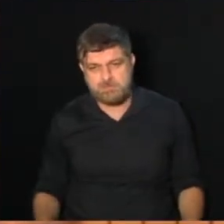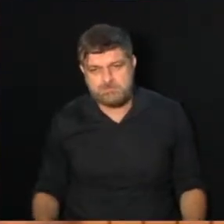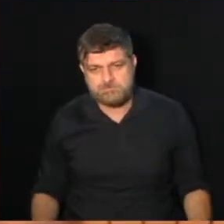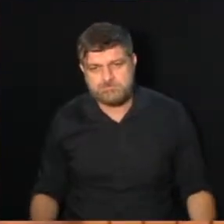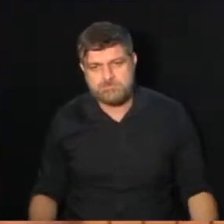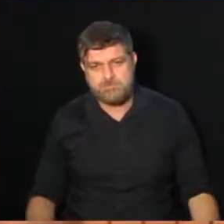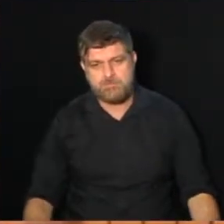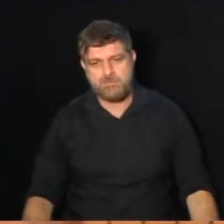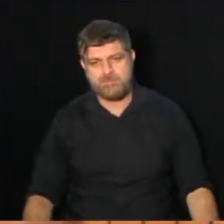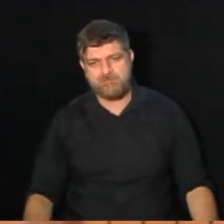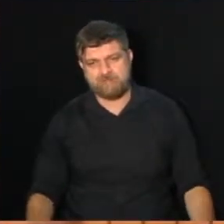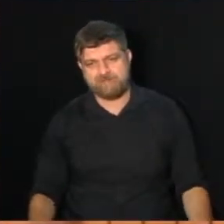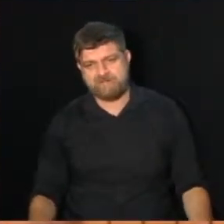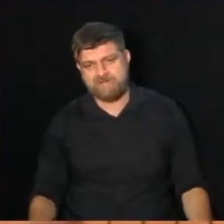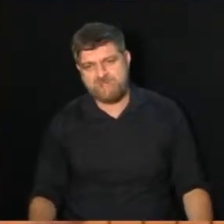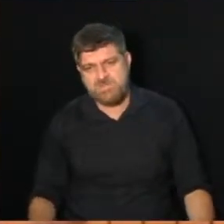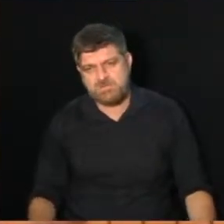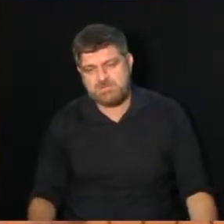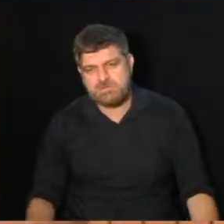E